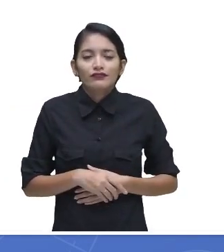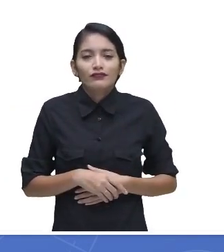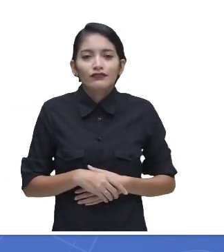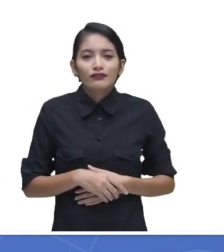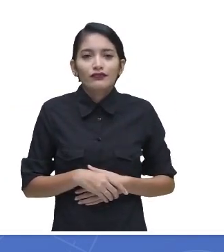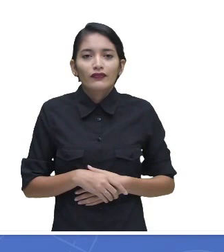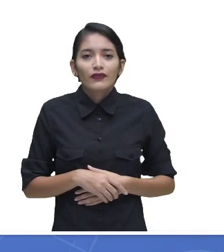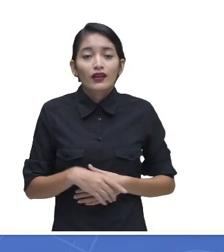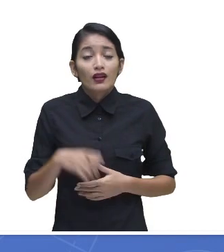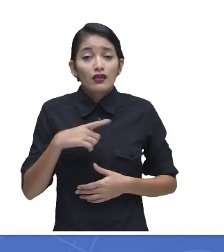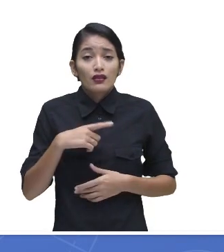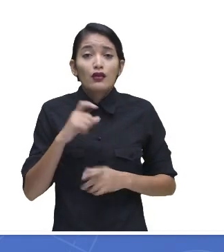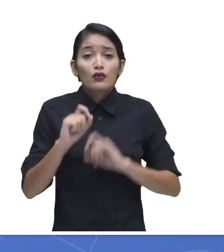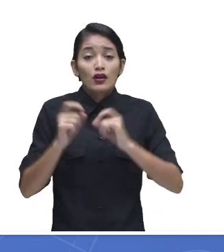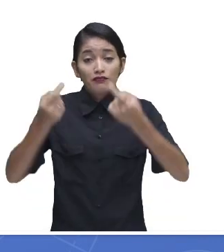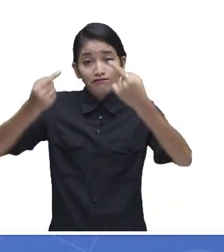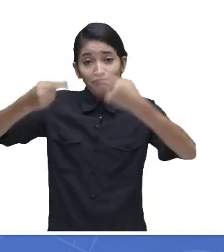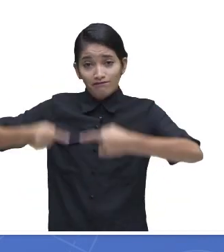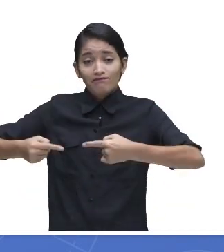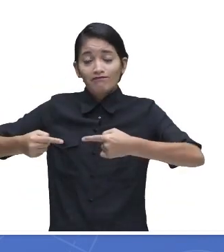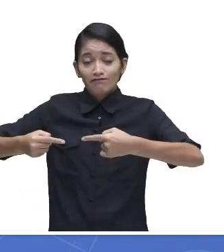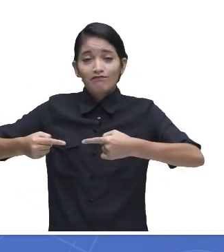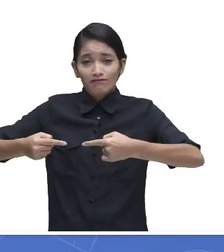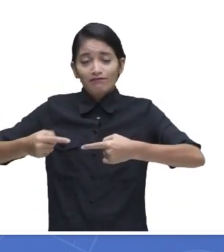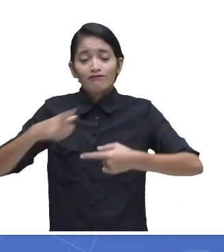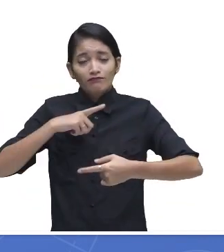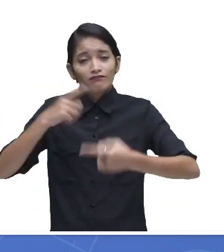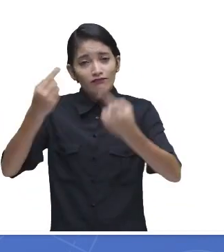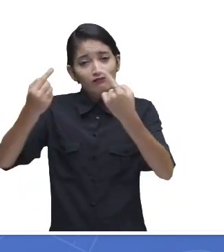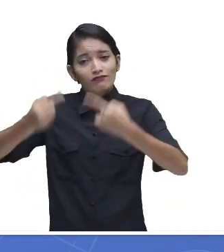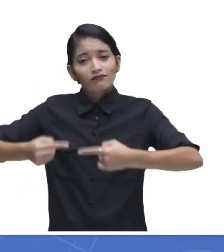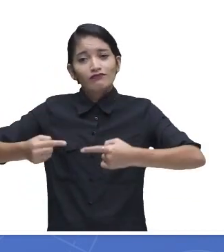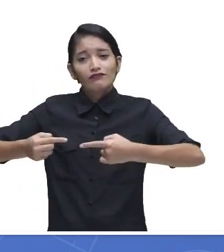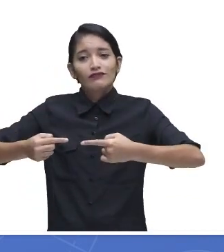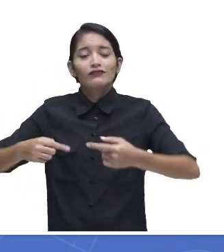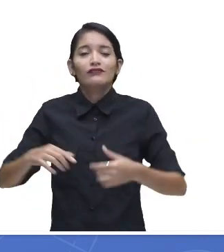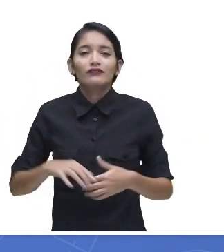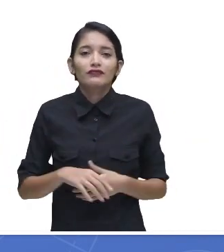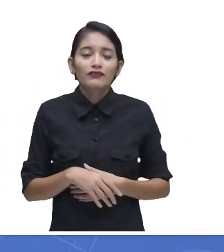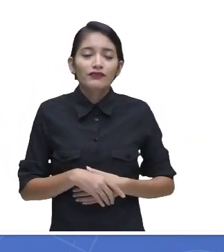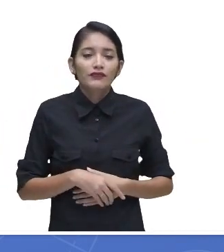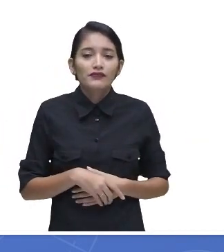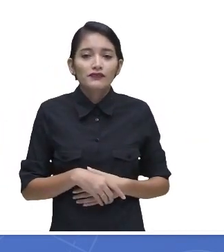vocês vão ter um desafio, tá bom? Vocês vão ter um desafio aí.